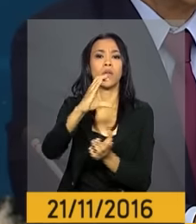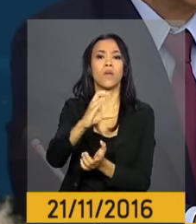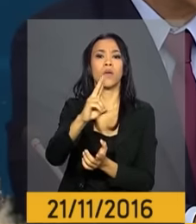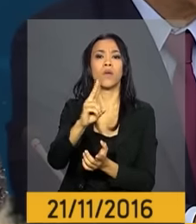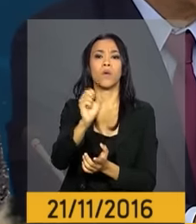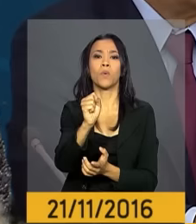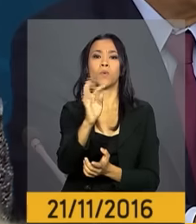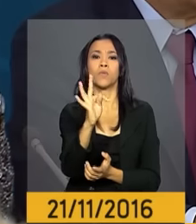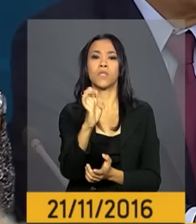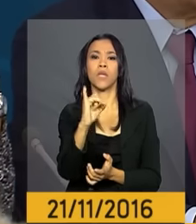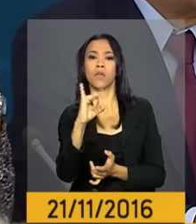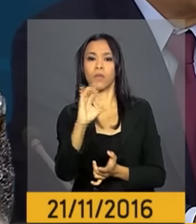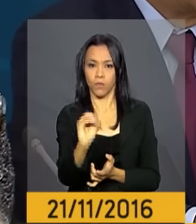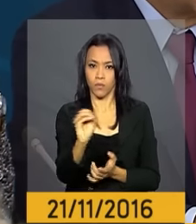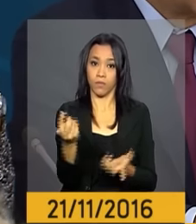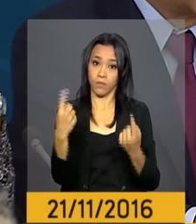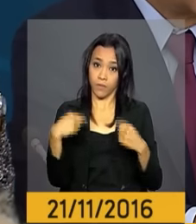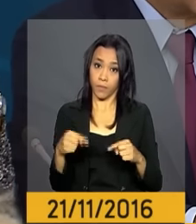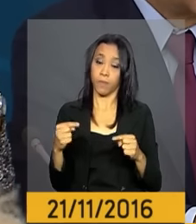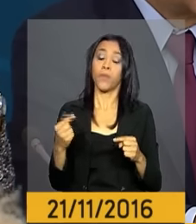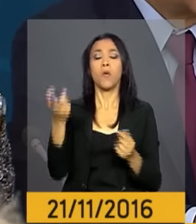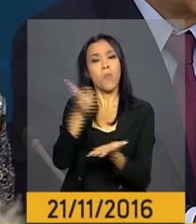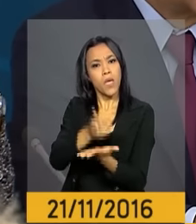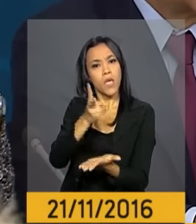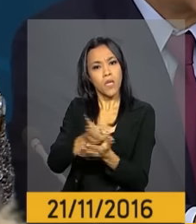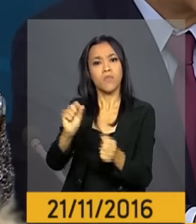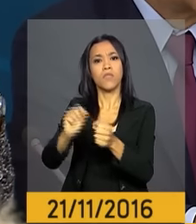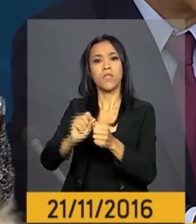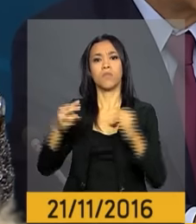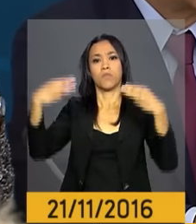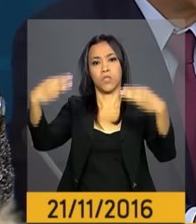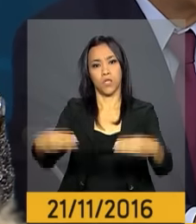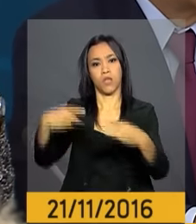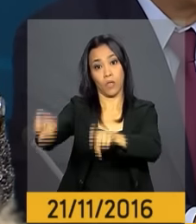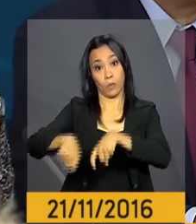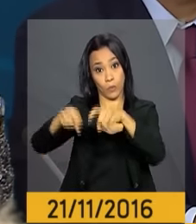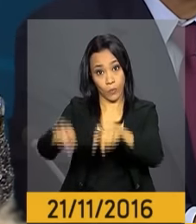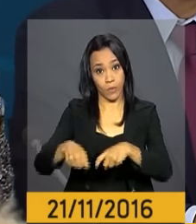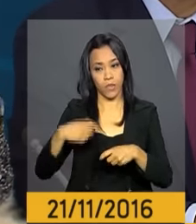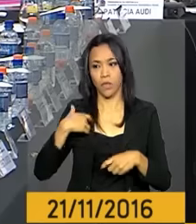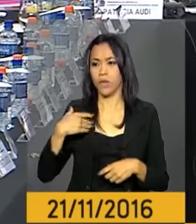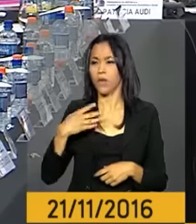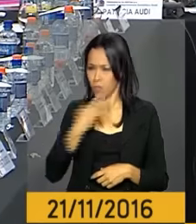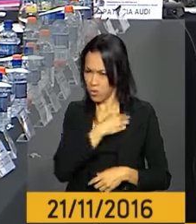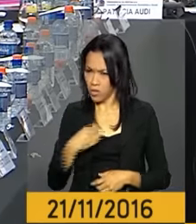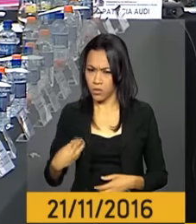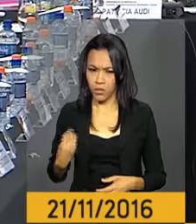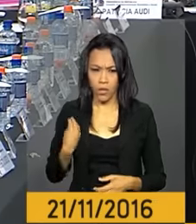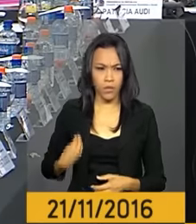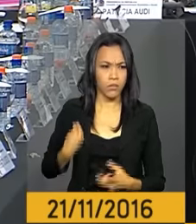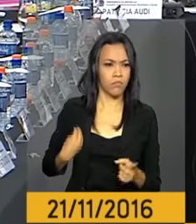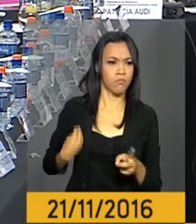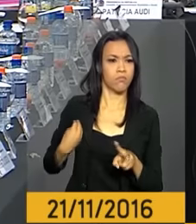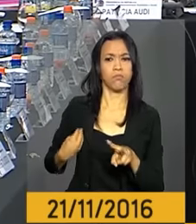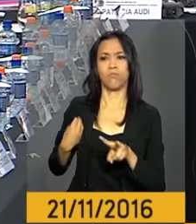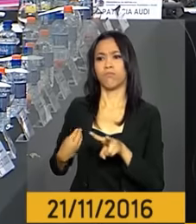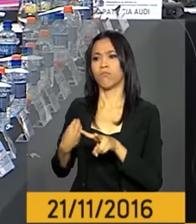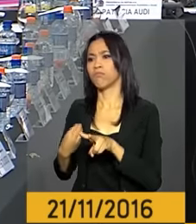a saúde pública. Também o mesmo fizemos na agricultura. Não sei se o Blairo está aí, mas